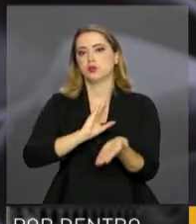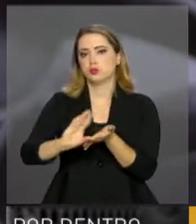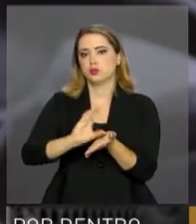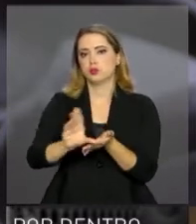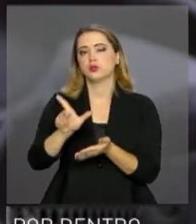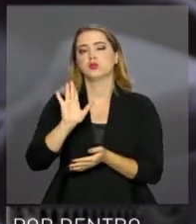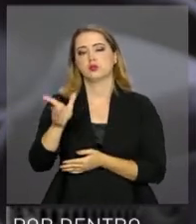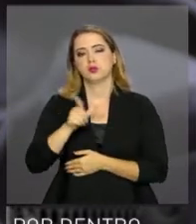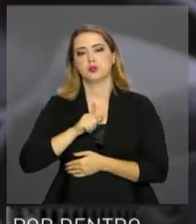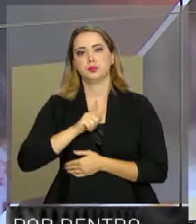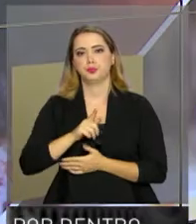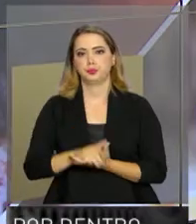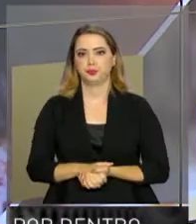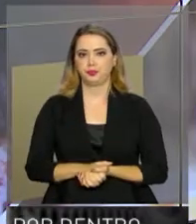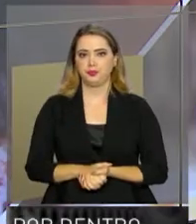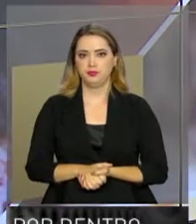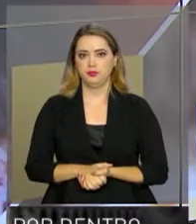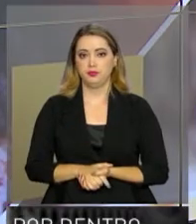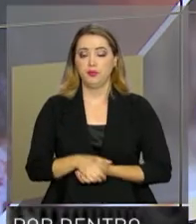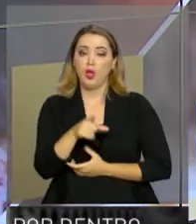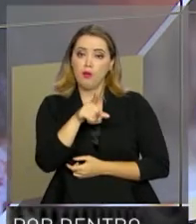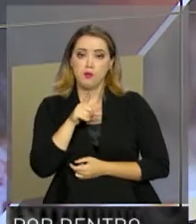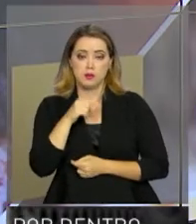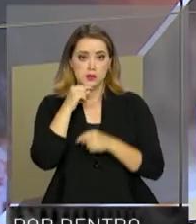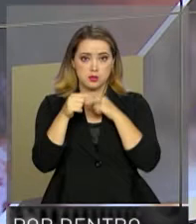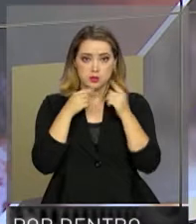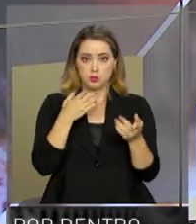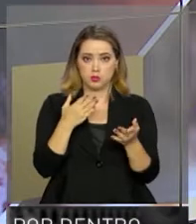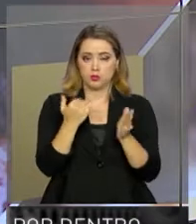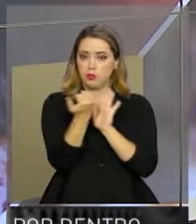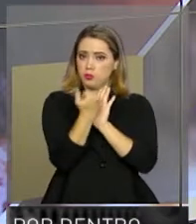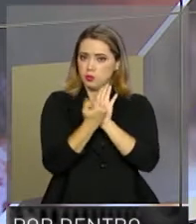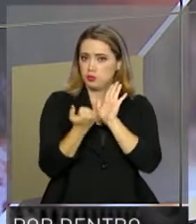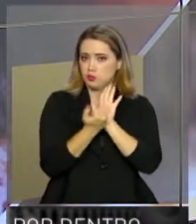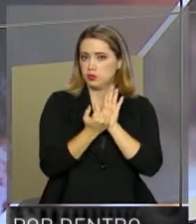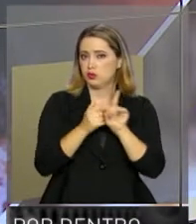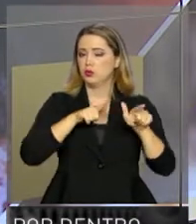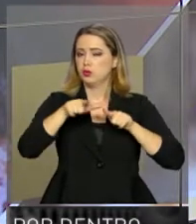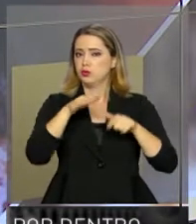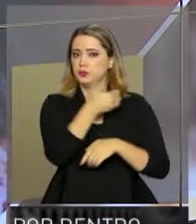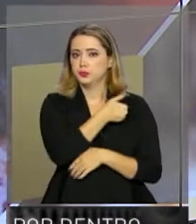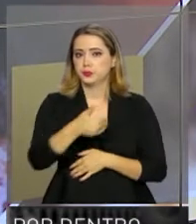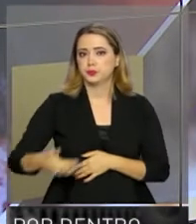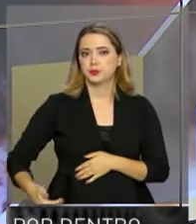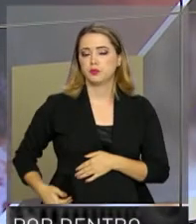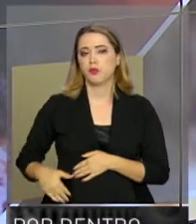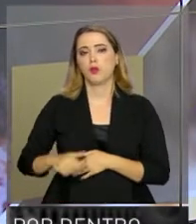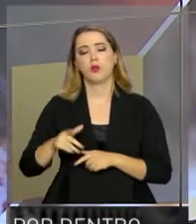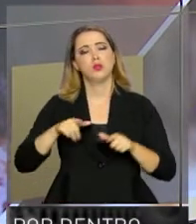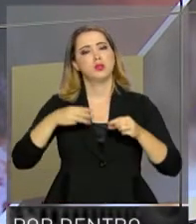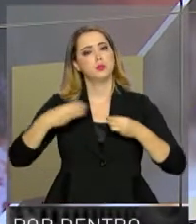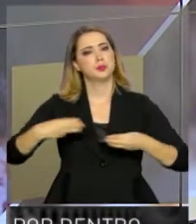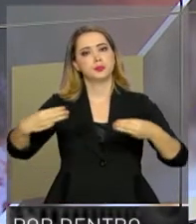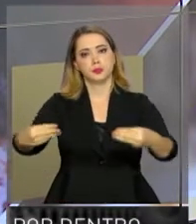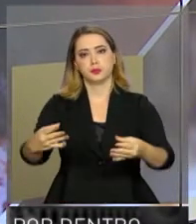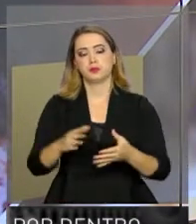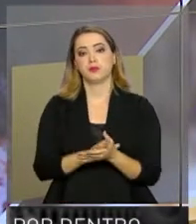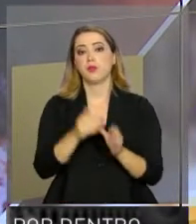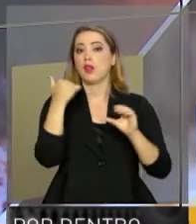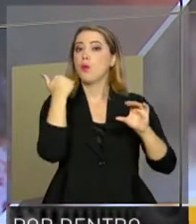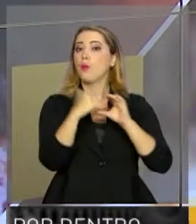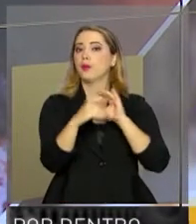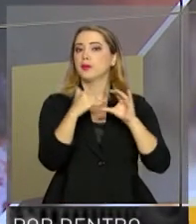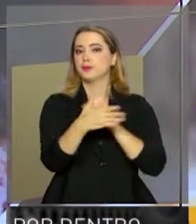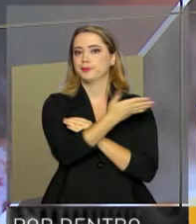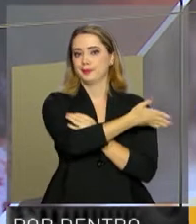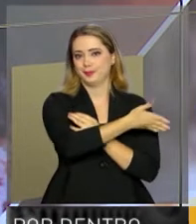estão disponibilizados. Se você tem dúvidas sobre algum projeto ou ação do governo, de qualquer ministério, escreva